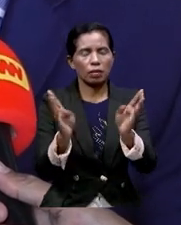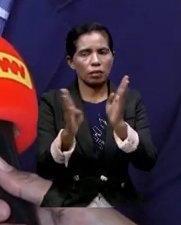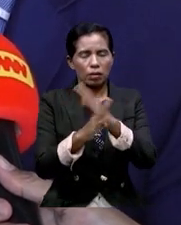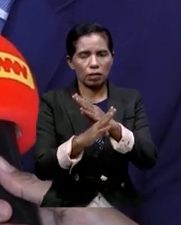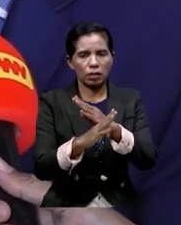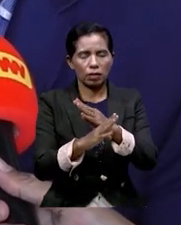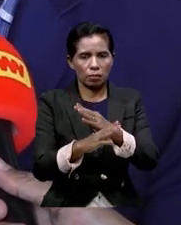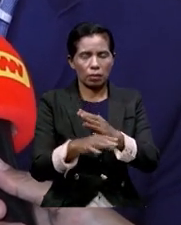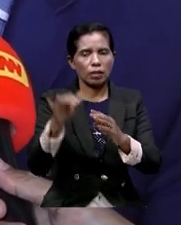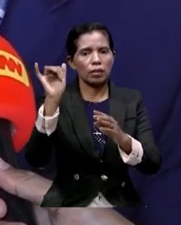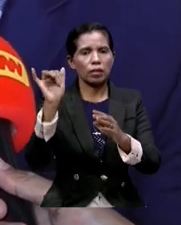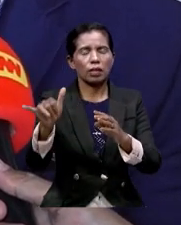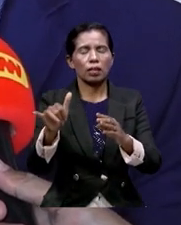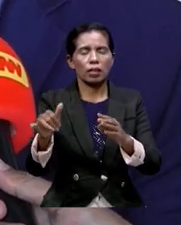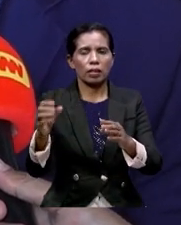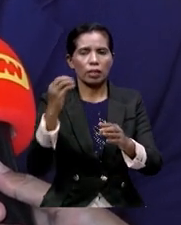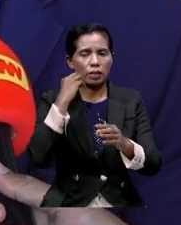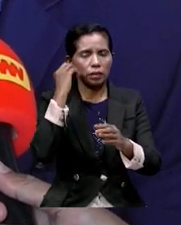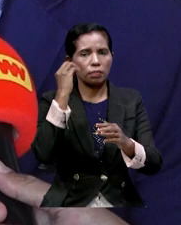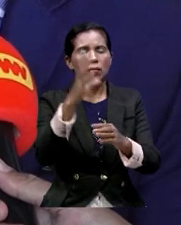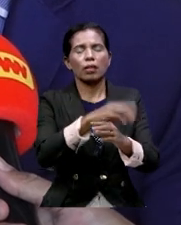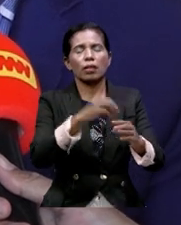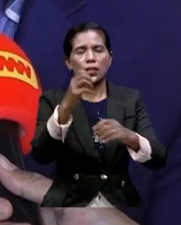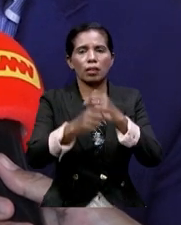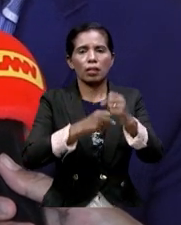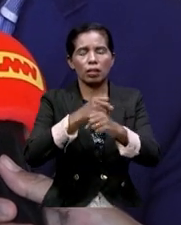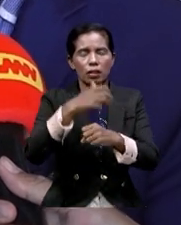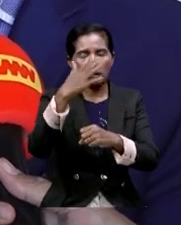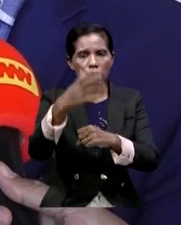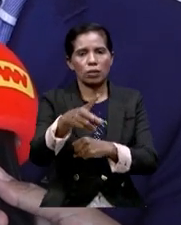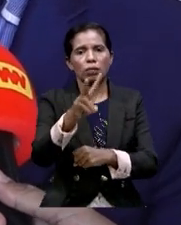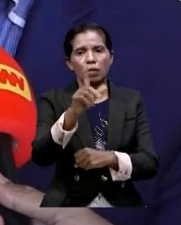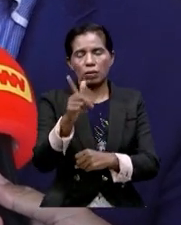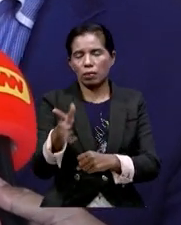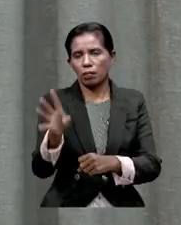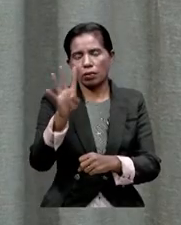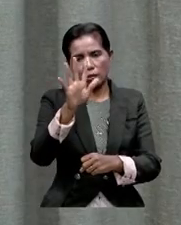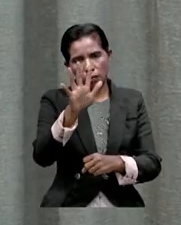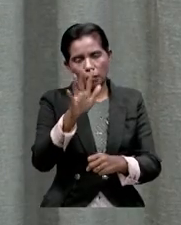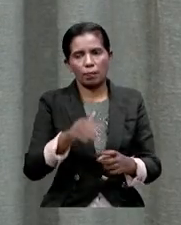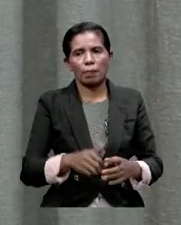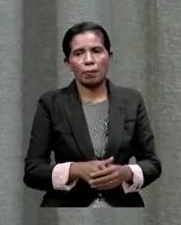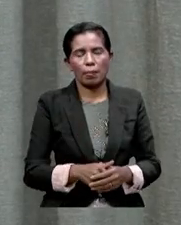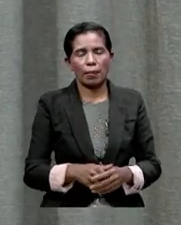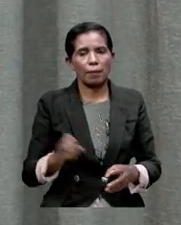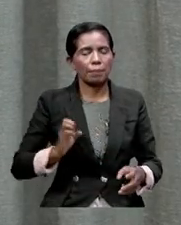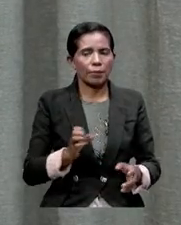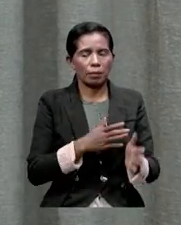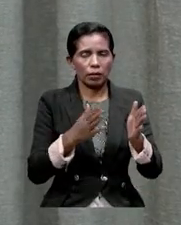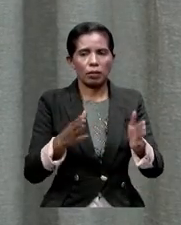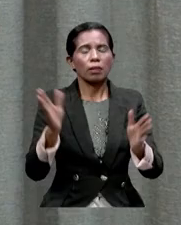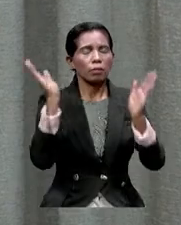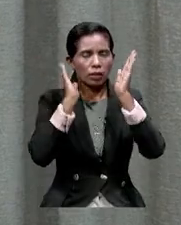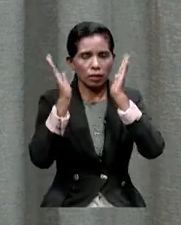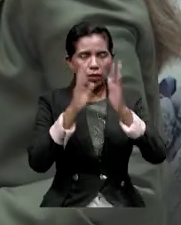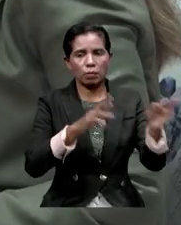a Renessa Tchê, para a Tina Oi, em 2025, né? ASEAN. Embaixador Malásia Moussa Tutan,